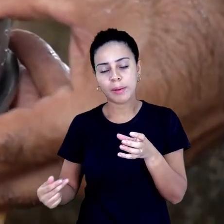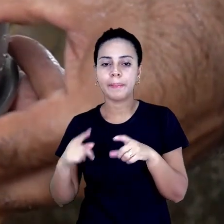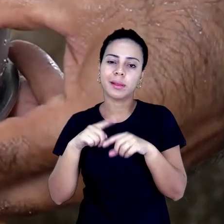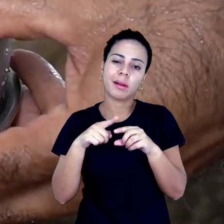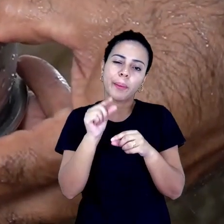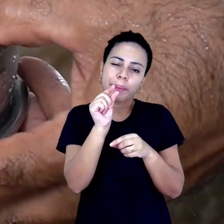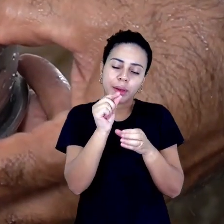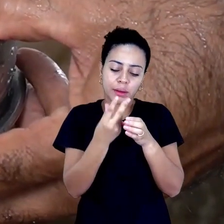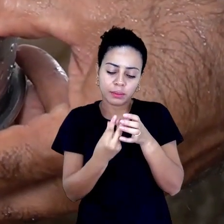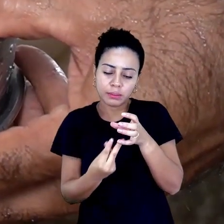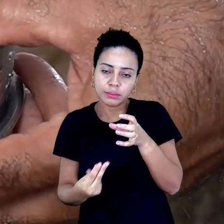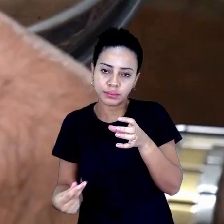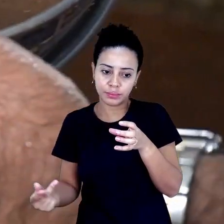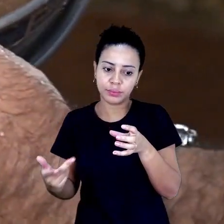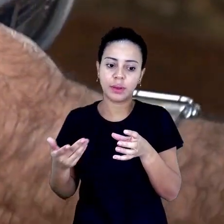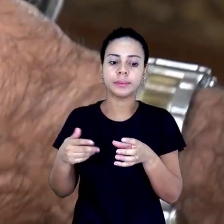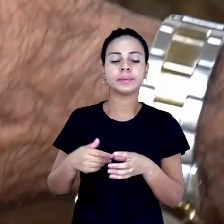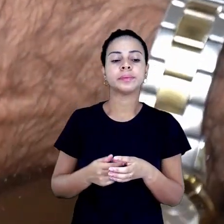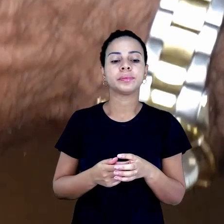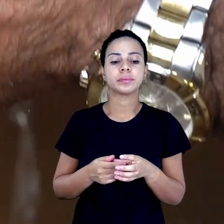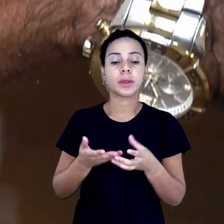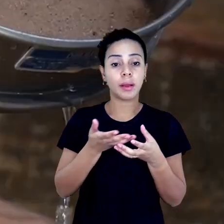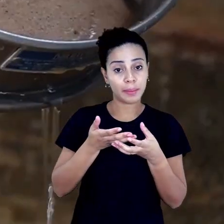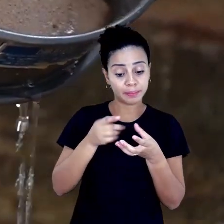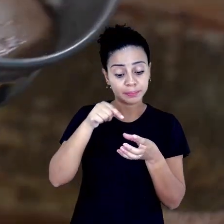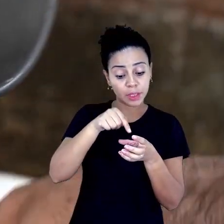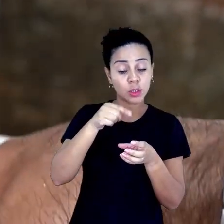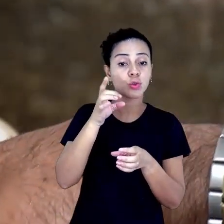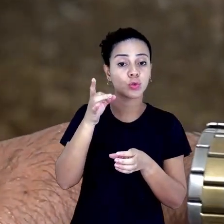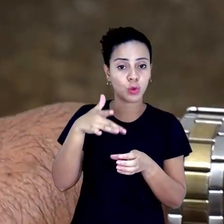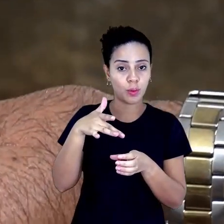venha a ser menor do que a malha da peneira utilizada.